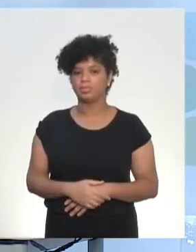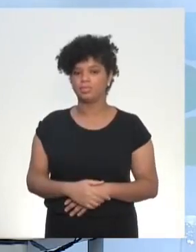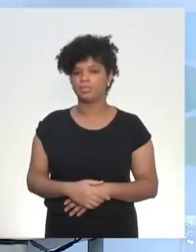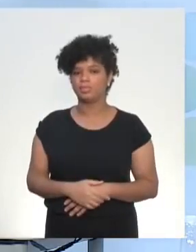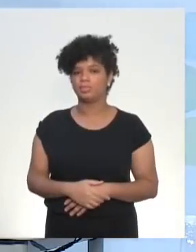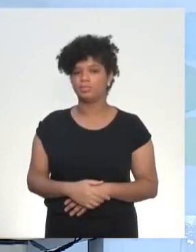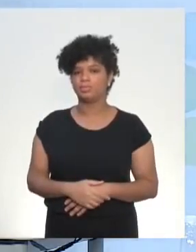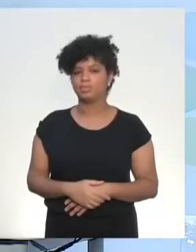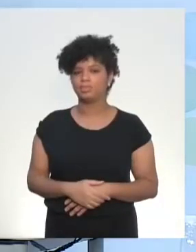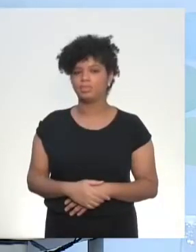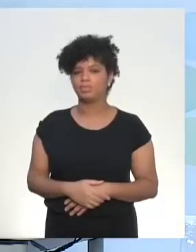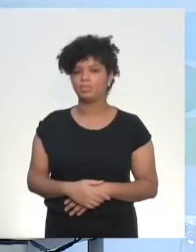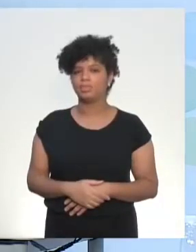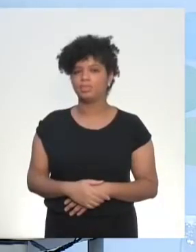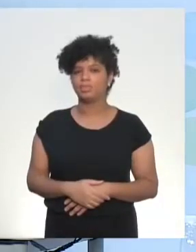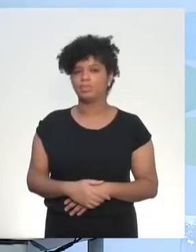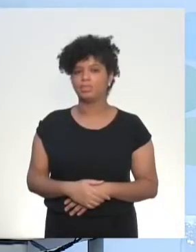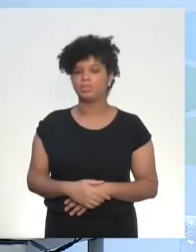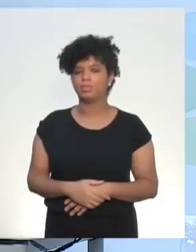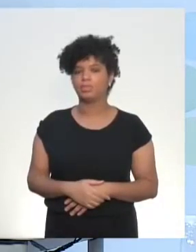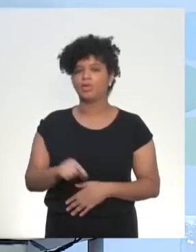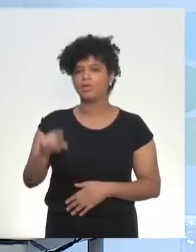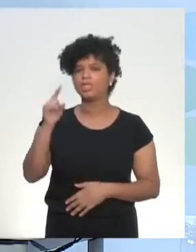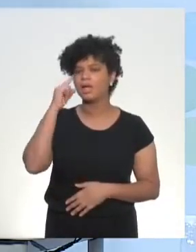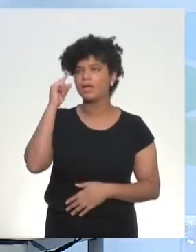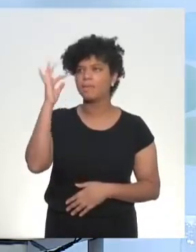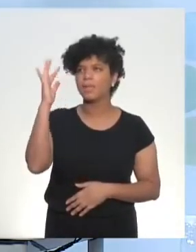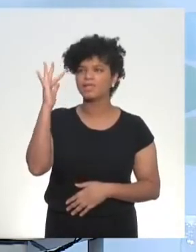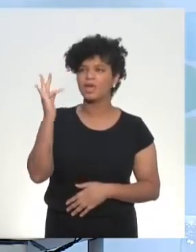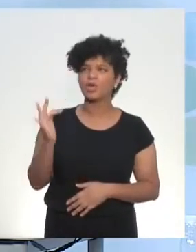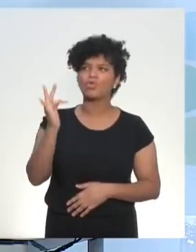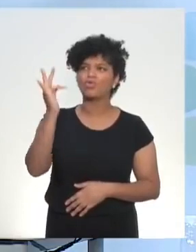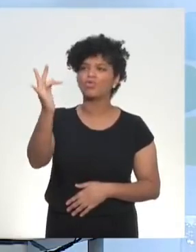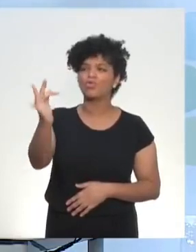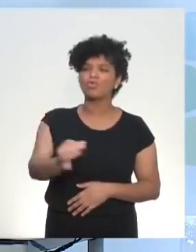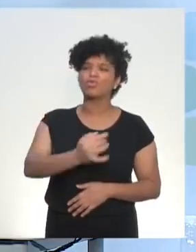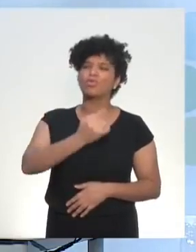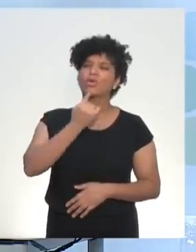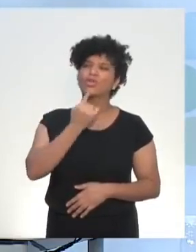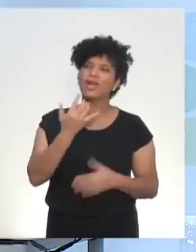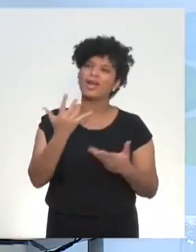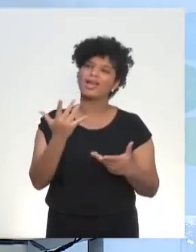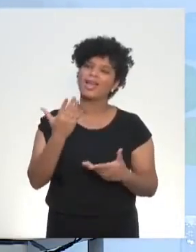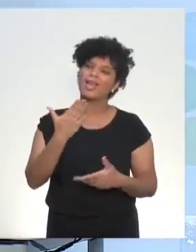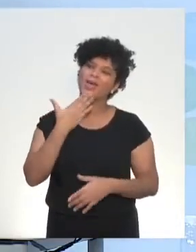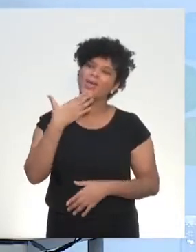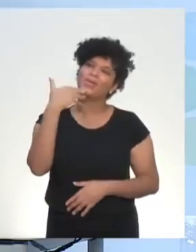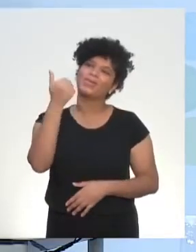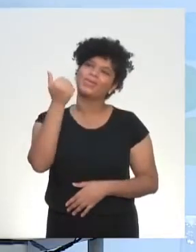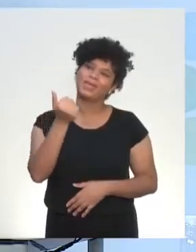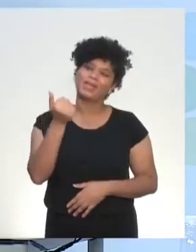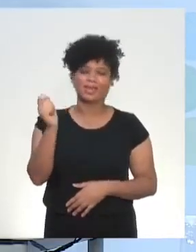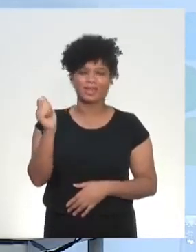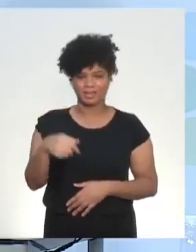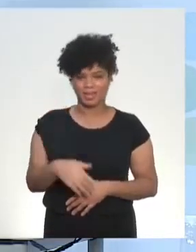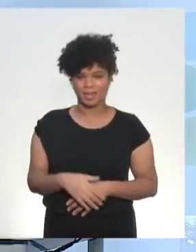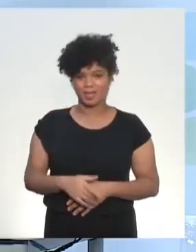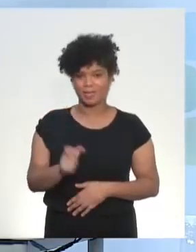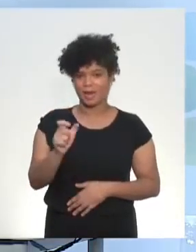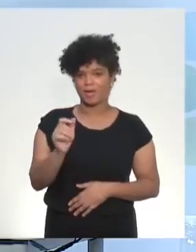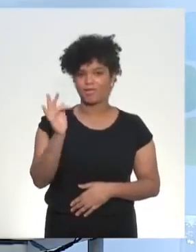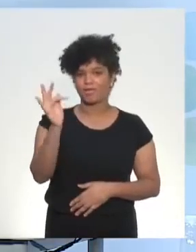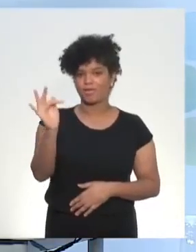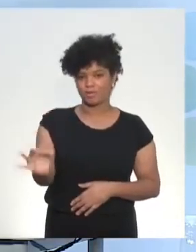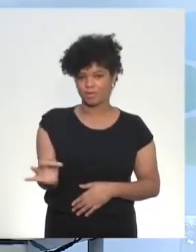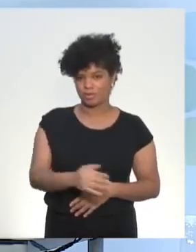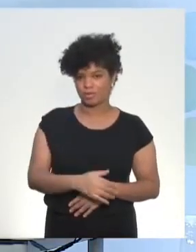better than the past. Se você pensa sobre o futuro, você quer que ele seja melhor do passado. Aqui não está no futuro, a gente chama isso